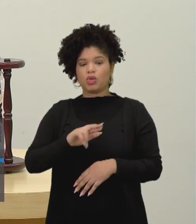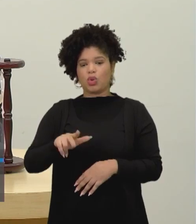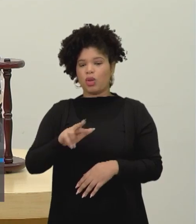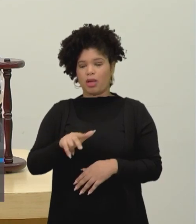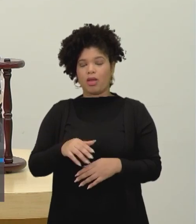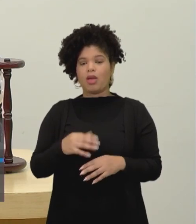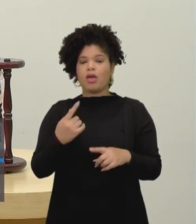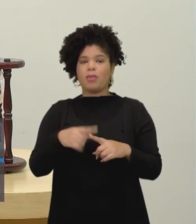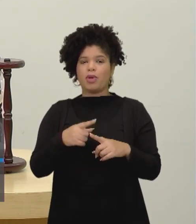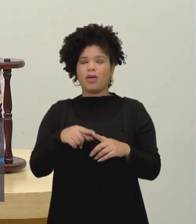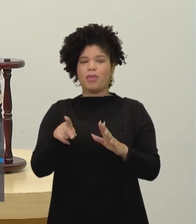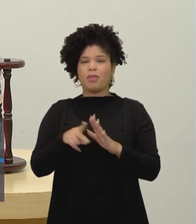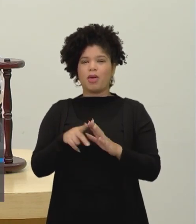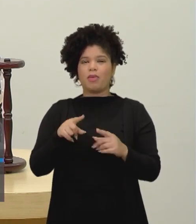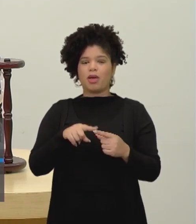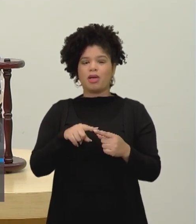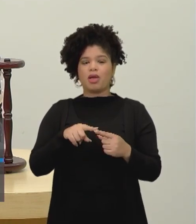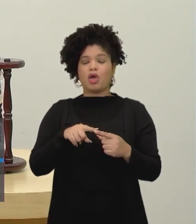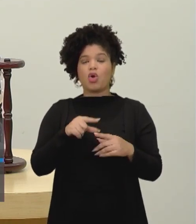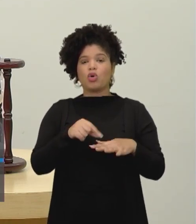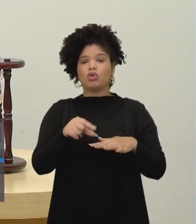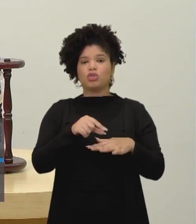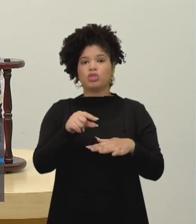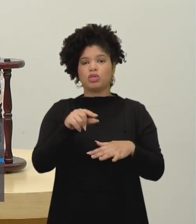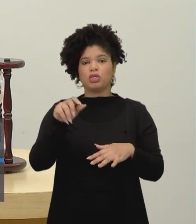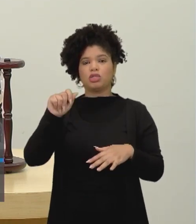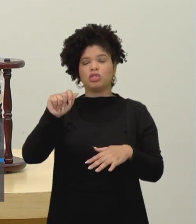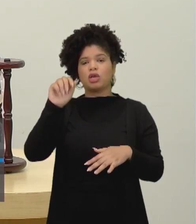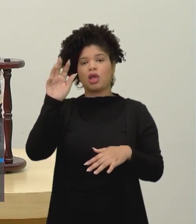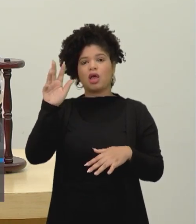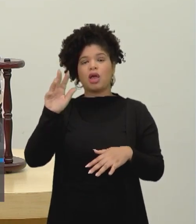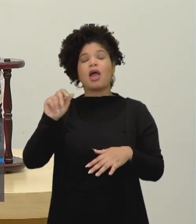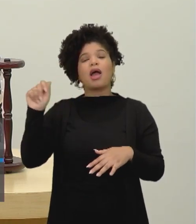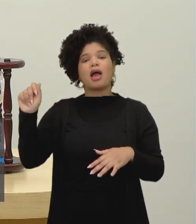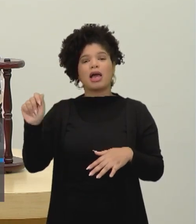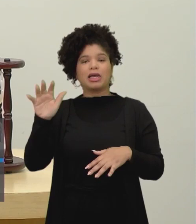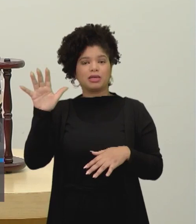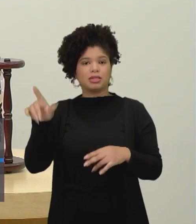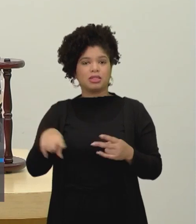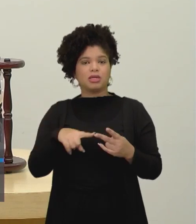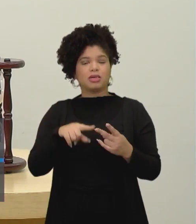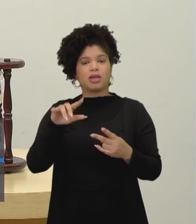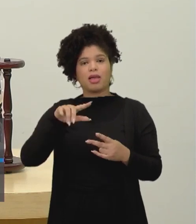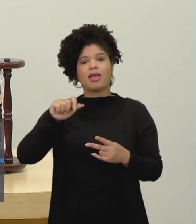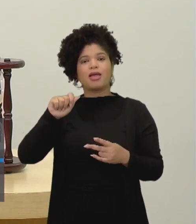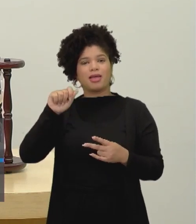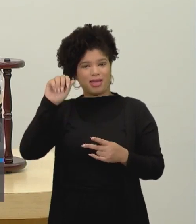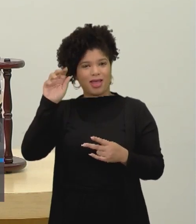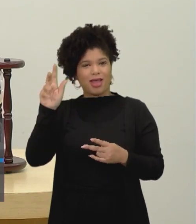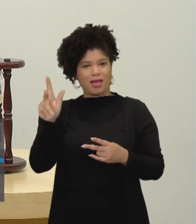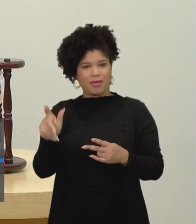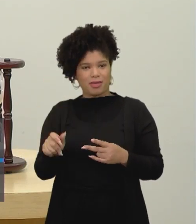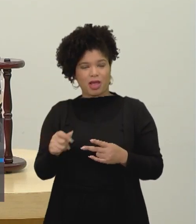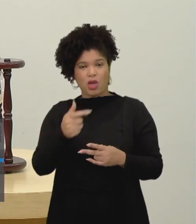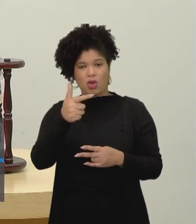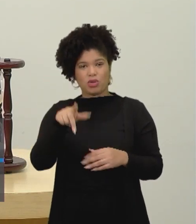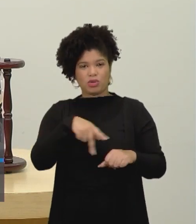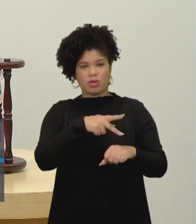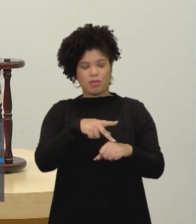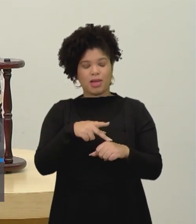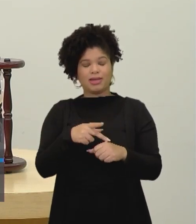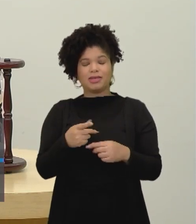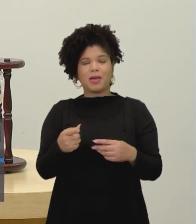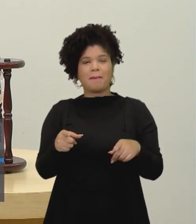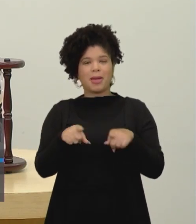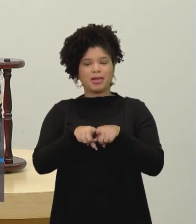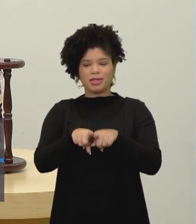eles também querem, Ásia e África juntos, eles querem não ter que se alinhar a nenhuma potência, né? Porque durante a Guerra